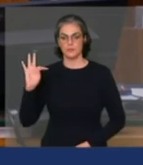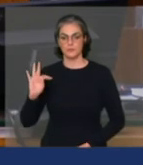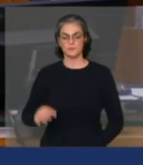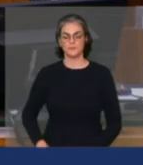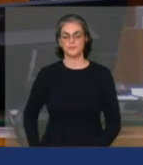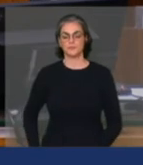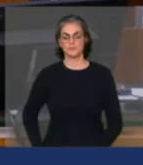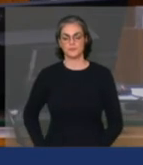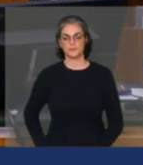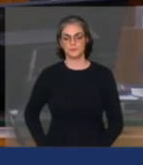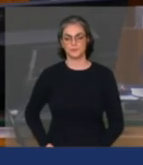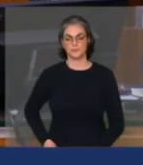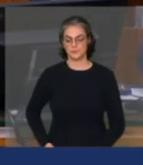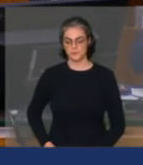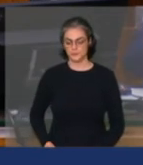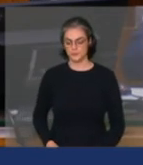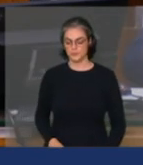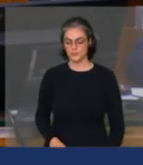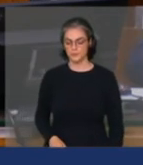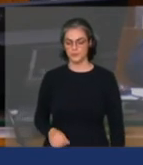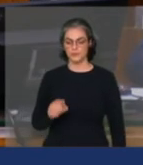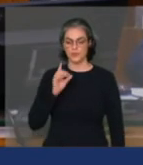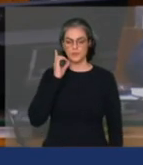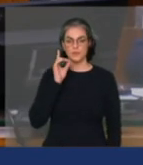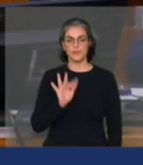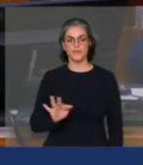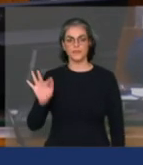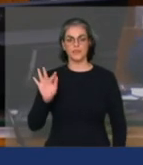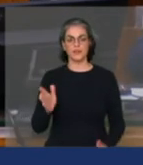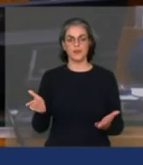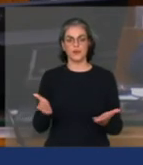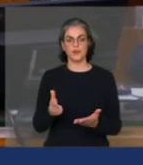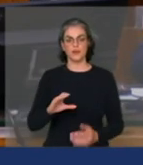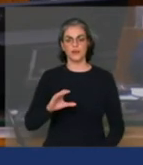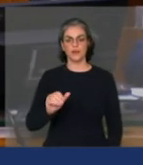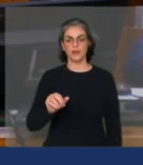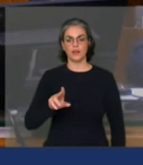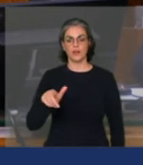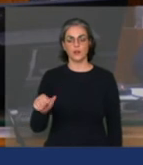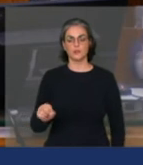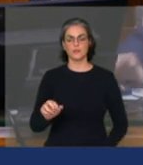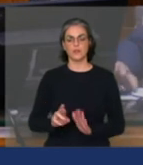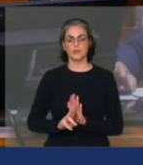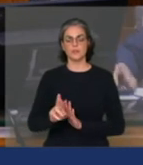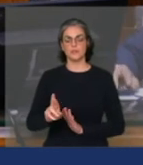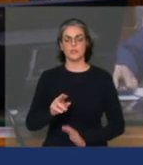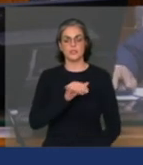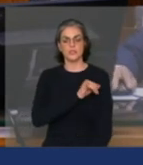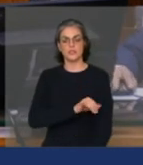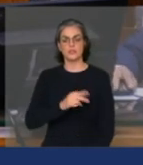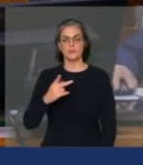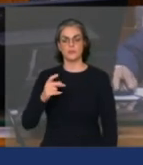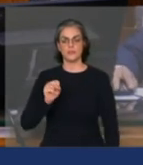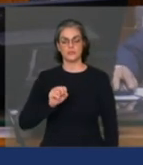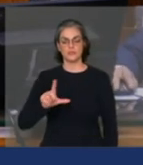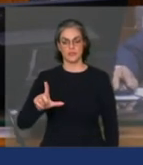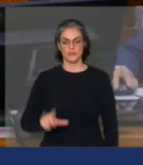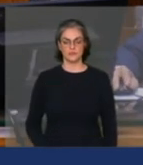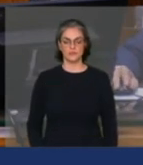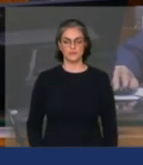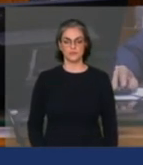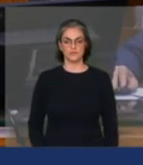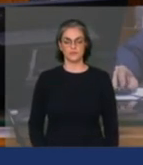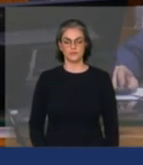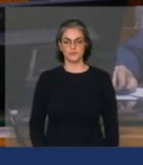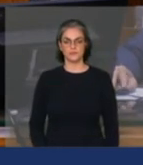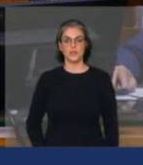Me convida agora A Tribuna o deputado federal Carlos Jordy representante do Rio de Janeiro do psl deputado federal